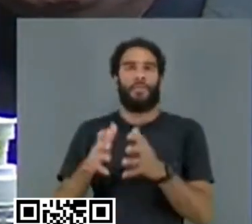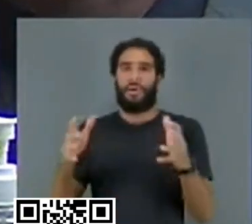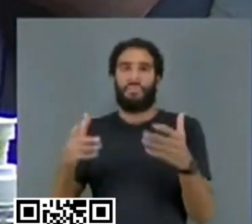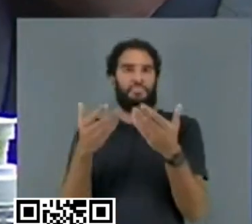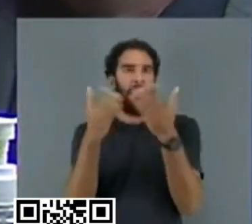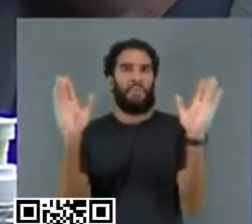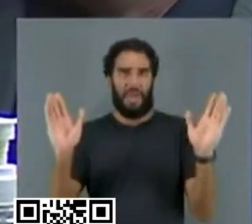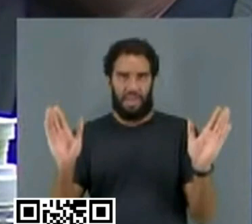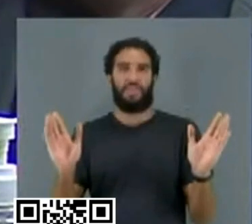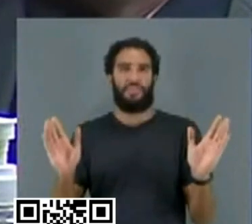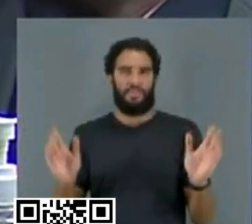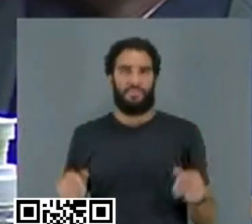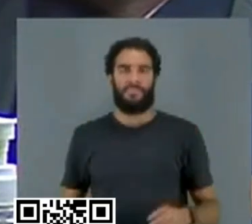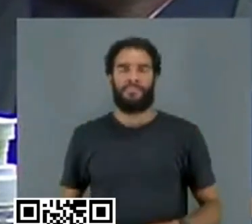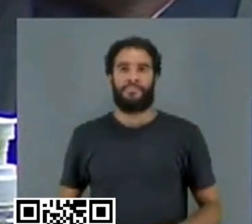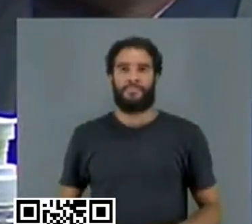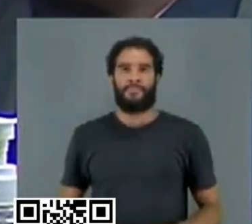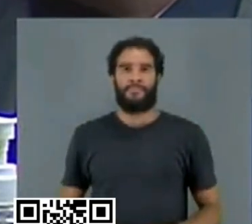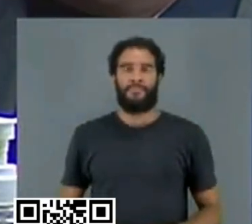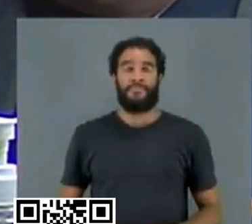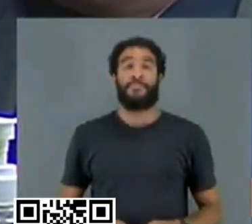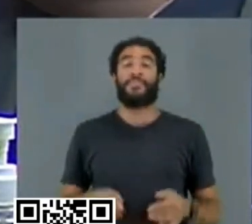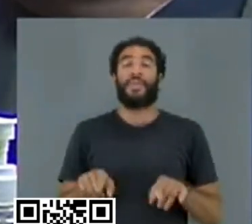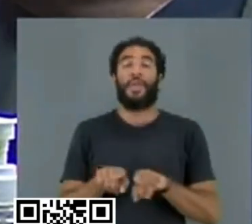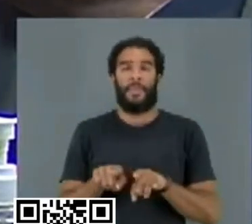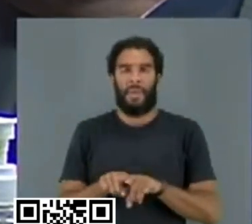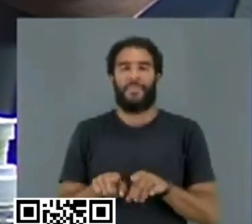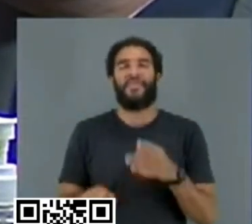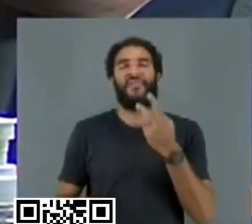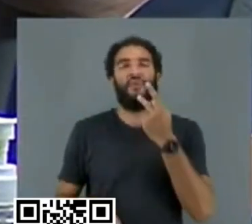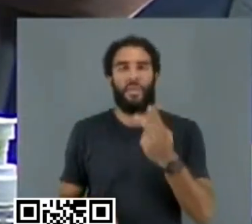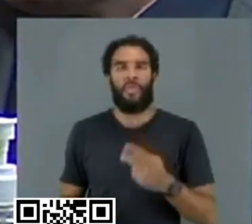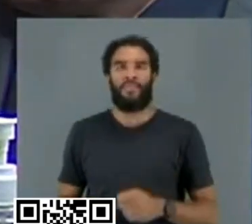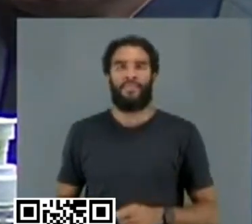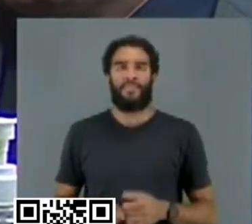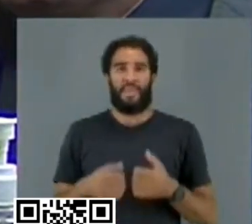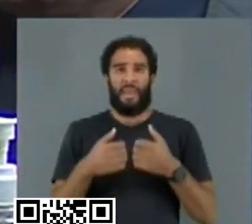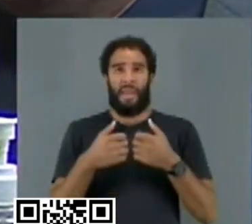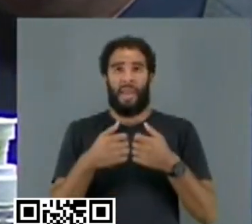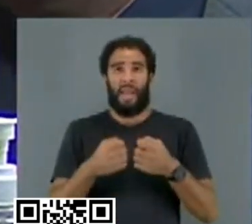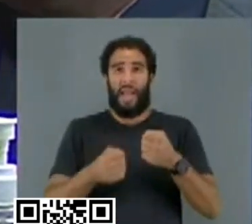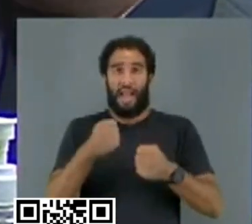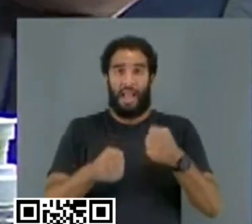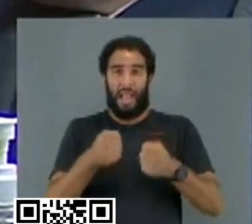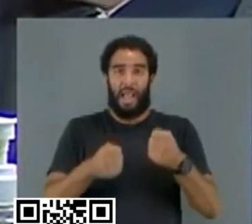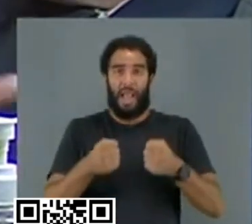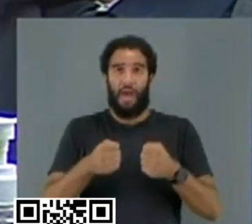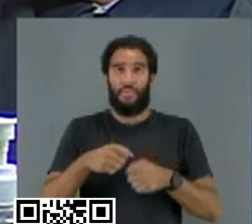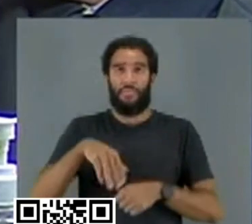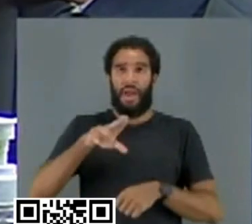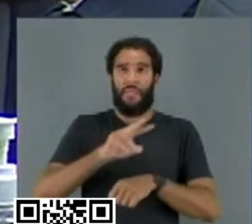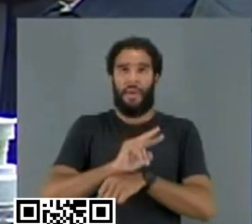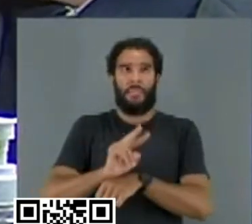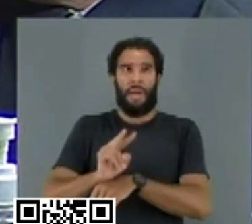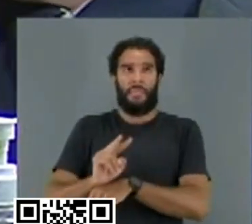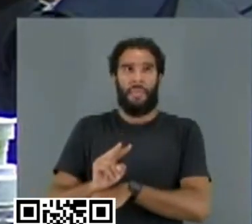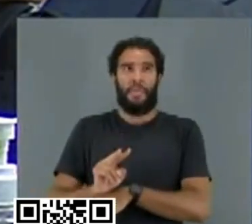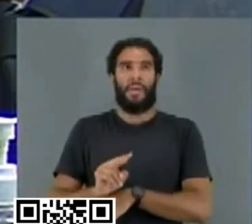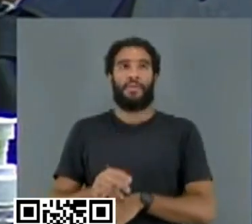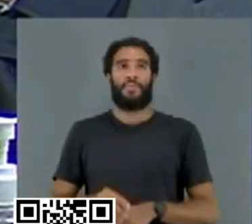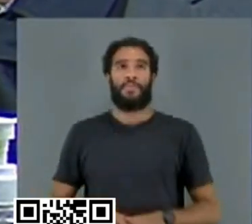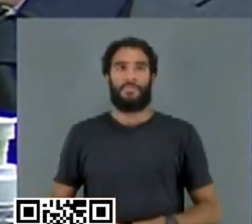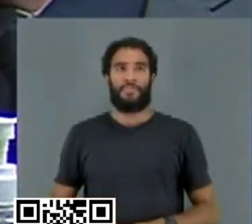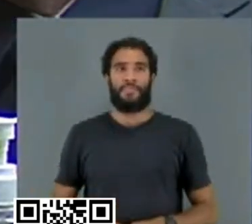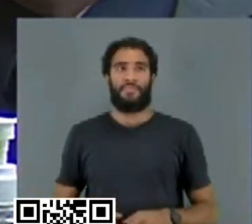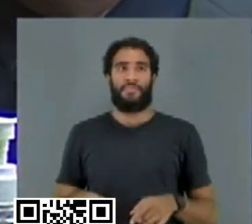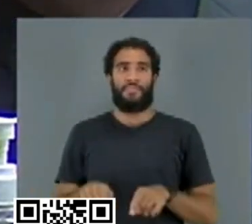abertas. Se falou também que a quantidade de veículos naquela região foi a mais fiscalizada. Também não é verdade.